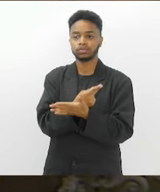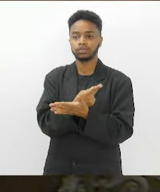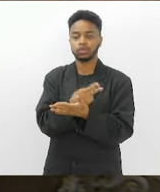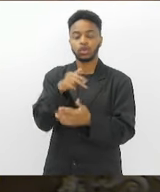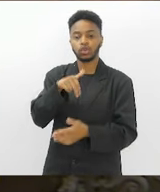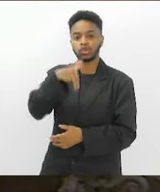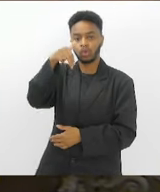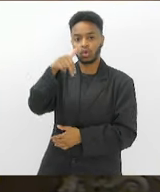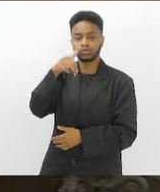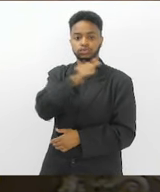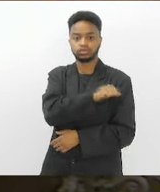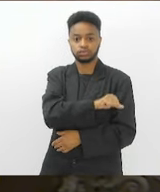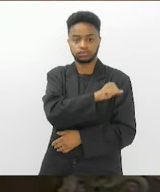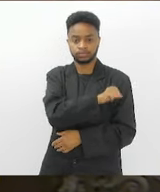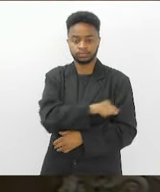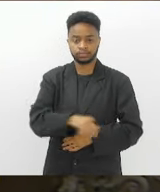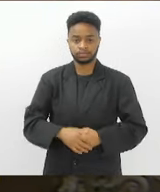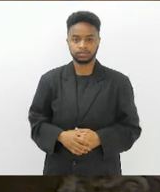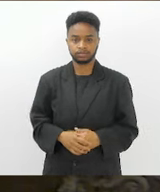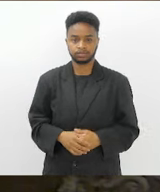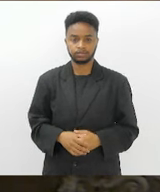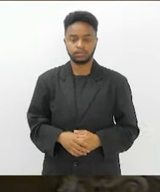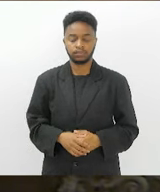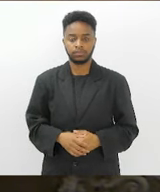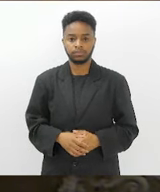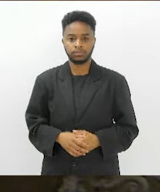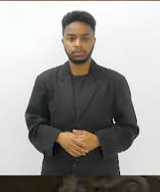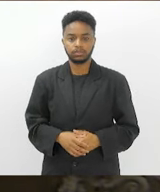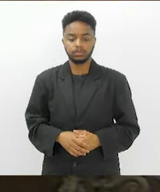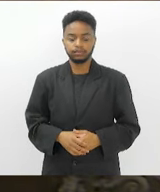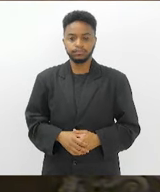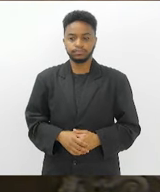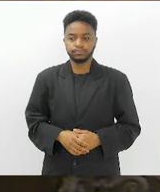Norte Fluminense.